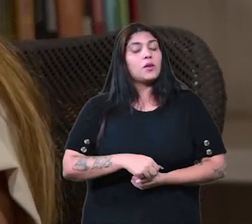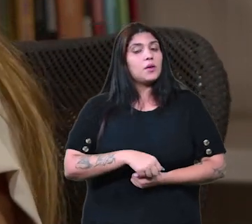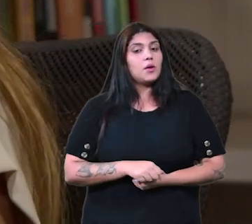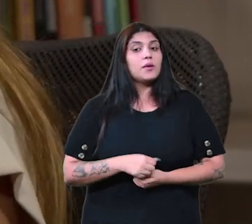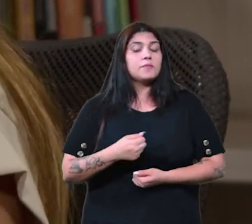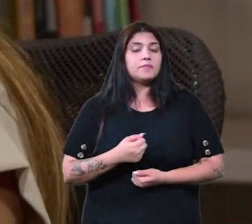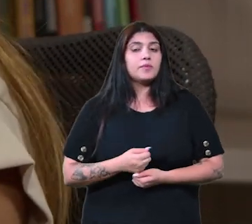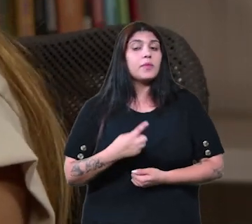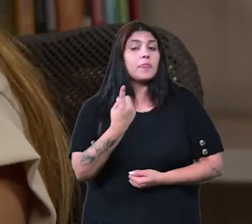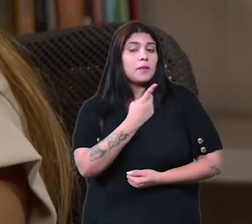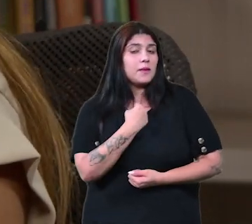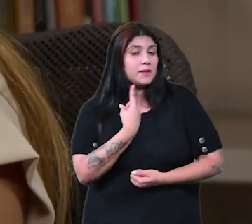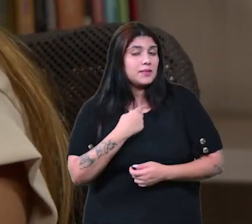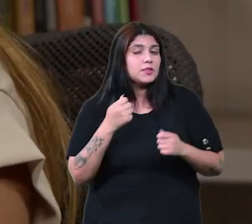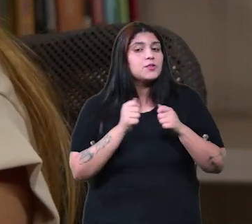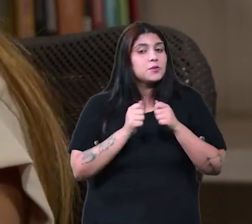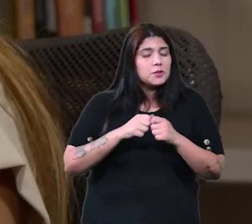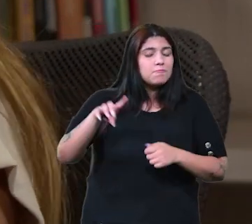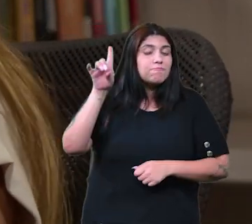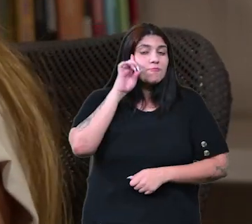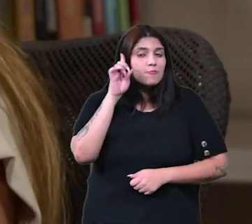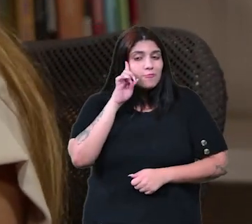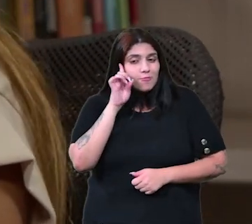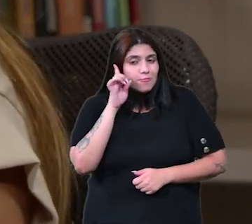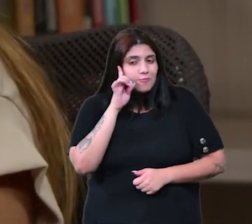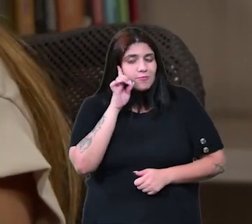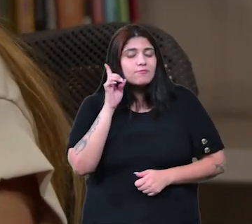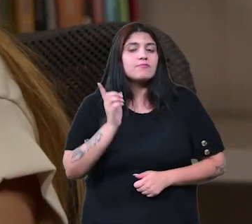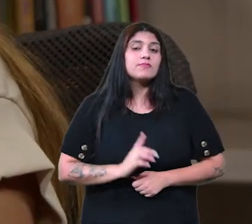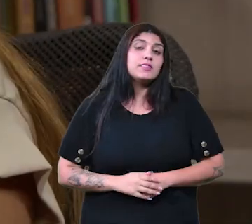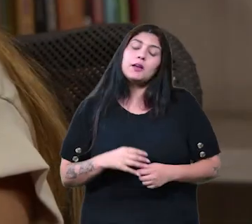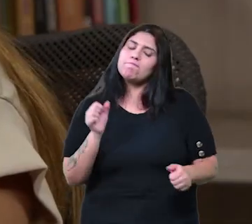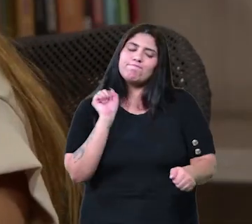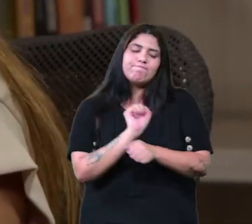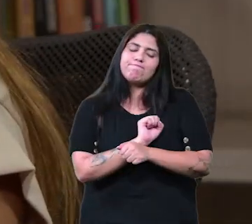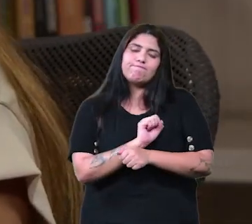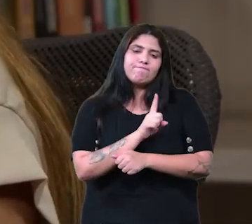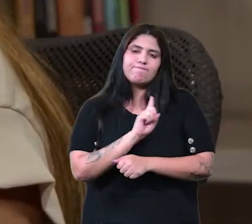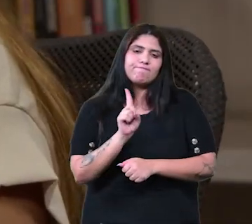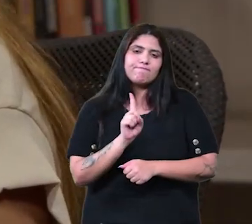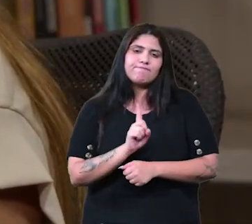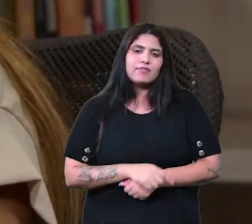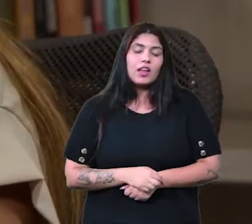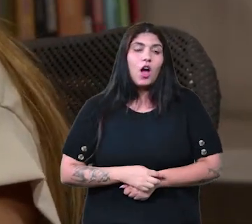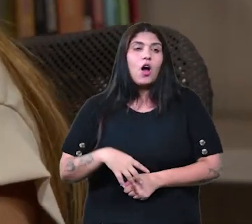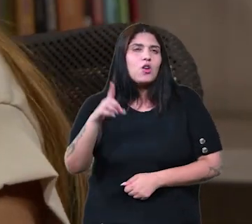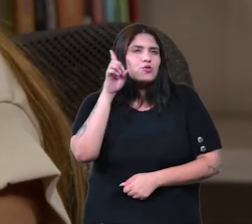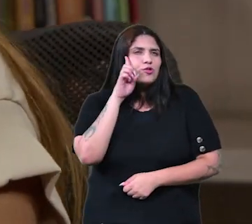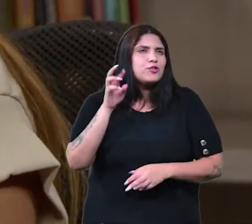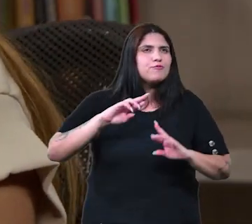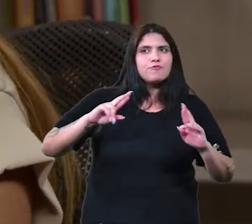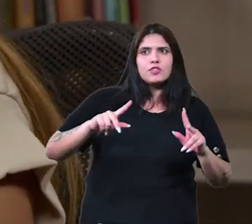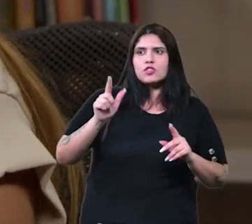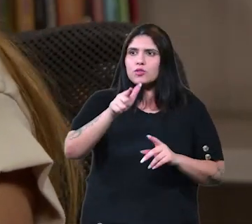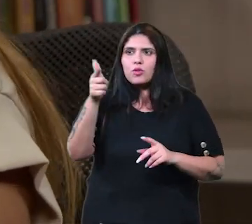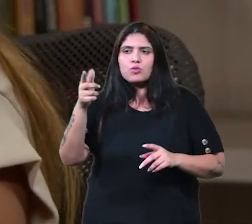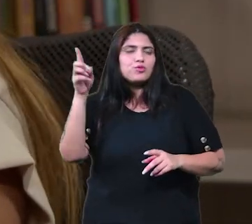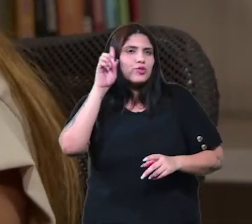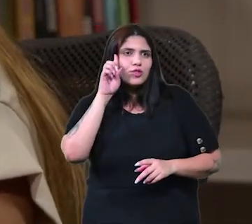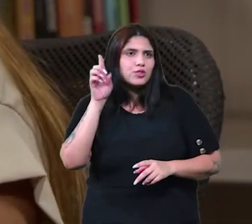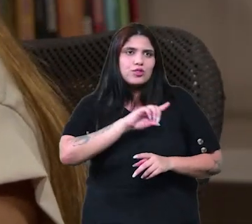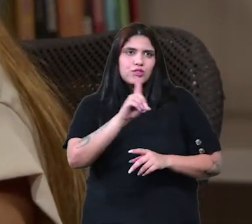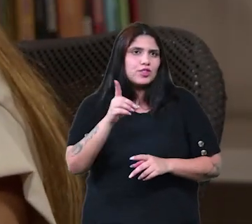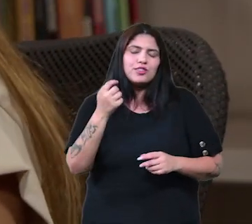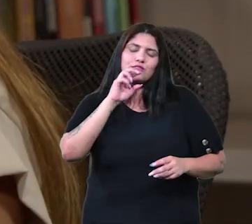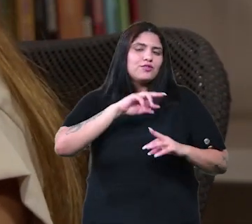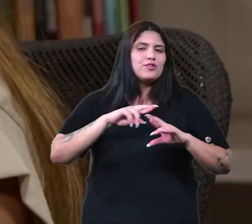a gente faz diariamente, porque não para. Vai ter dias estressantes, e nenhum dia é igual ao outro. Queria deixar isso claro, na hotelaria nenhum dia é